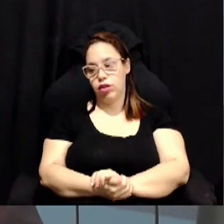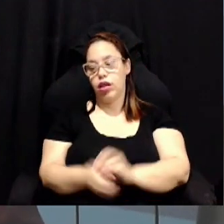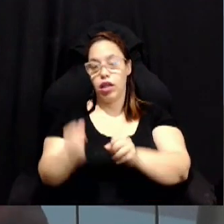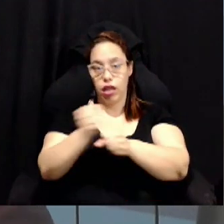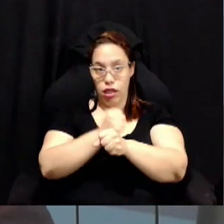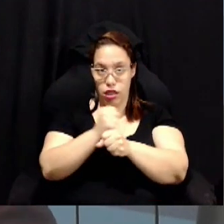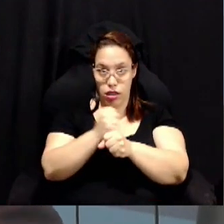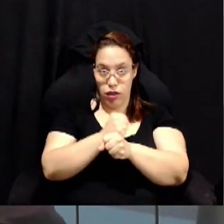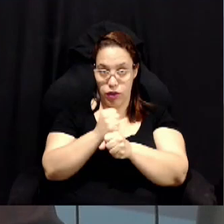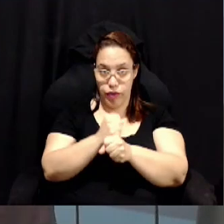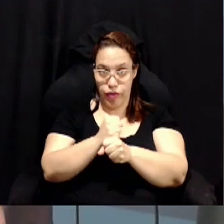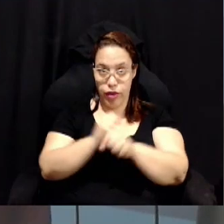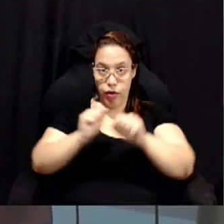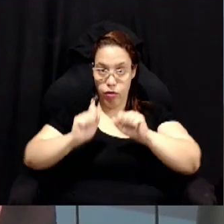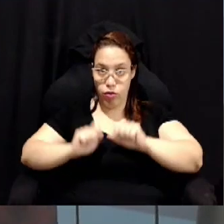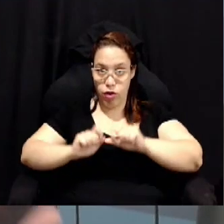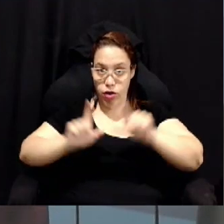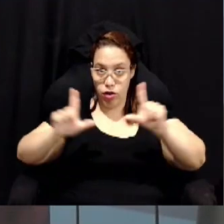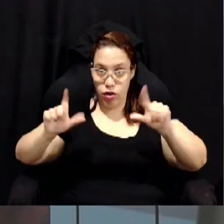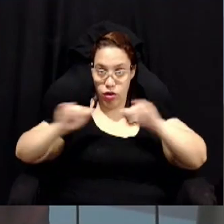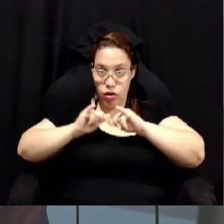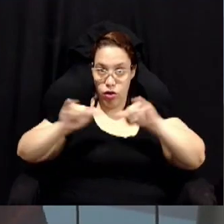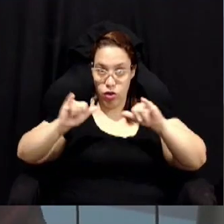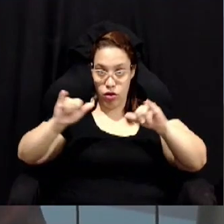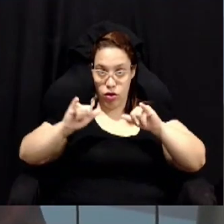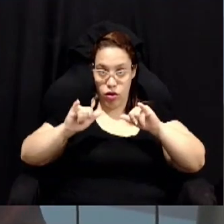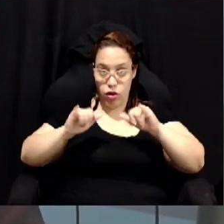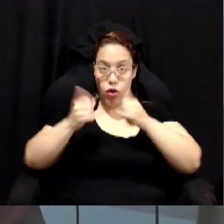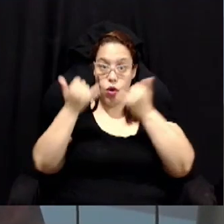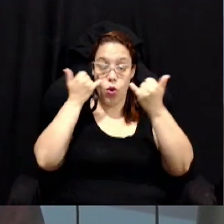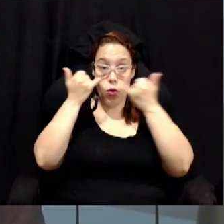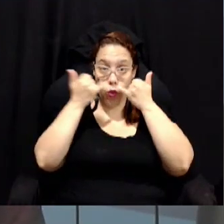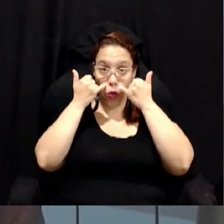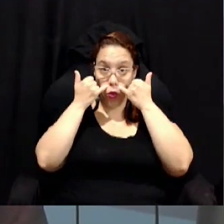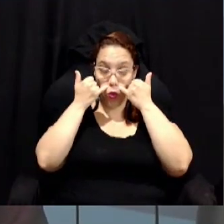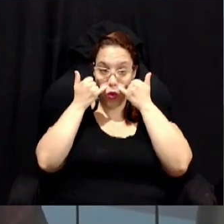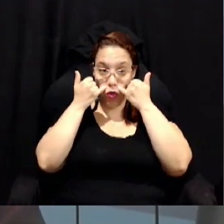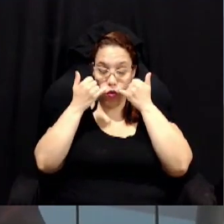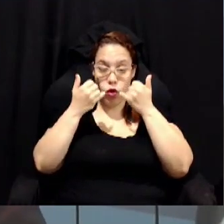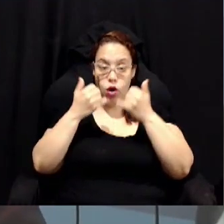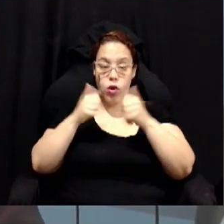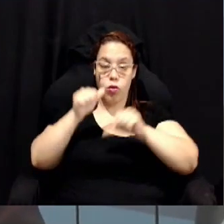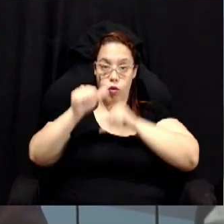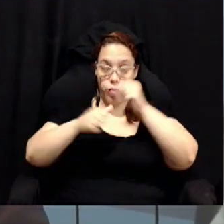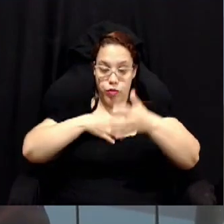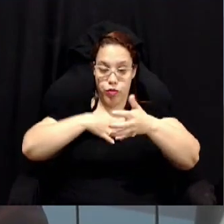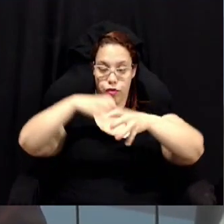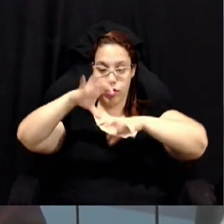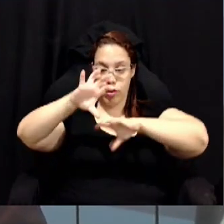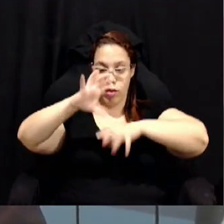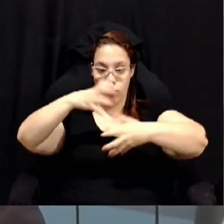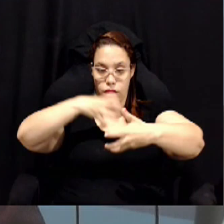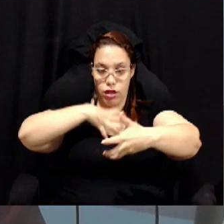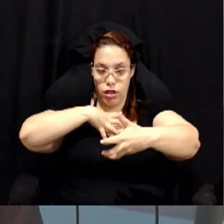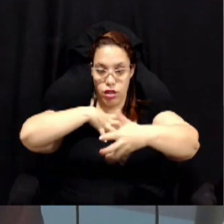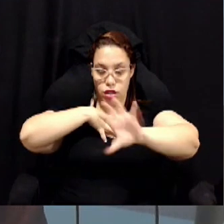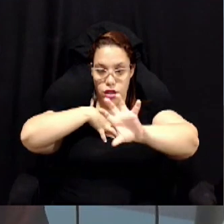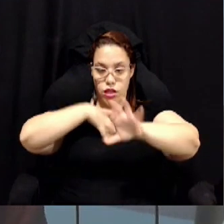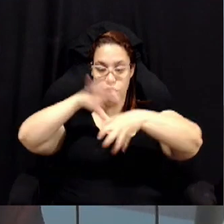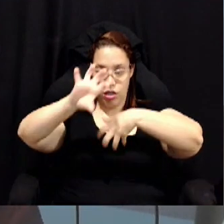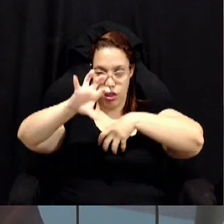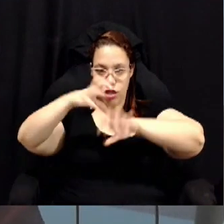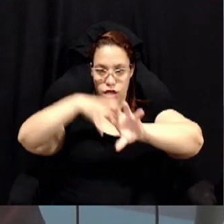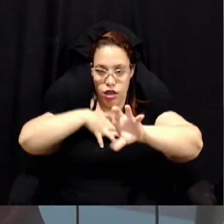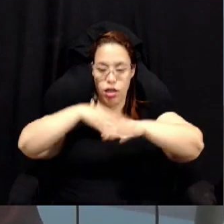a campanha, que é informação gera empatia, e empatia, respeito. Eu acho que a gente